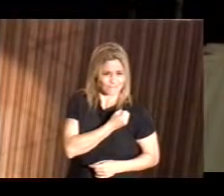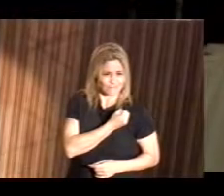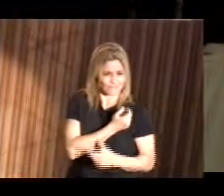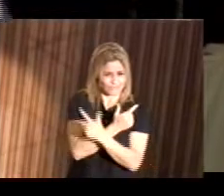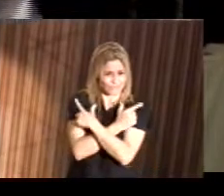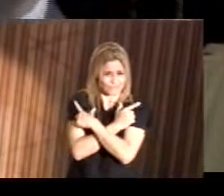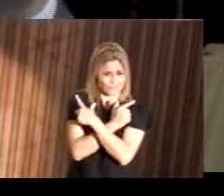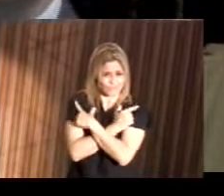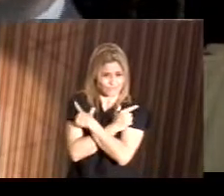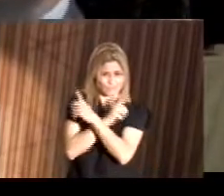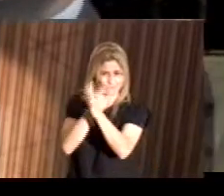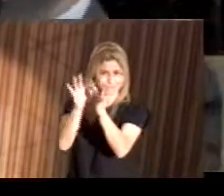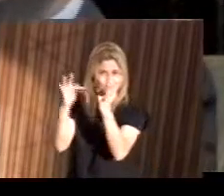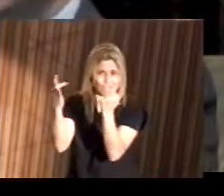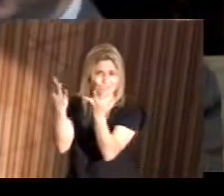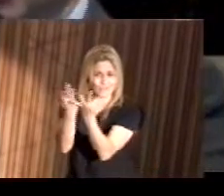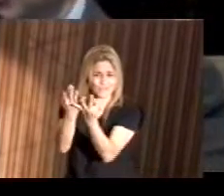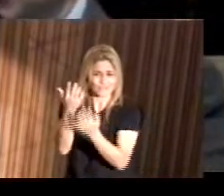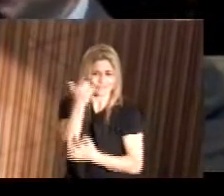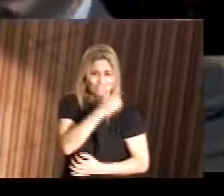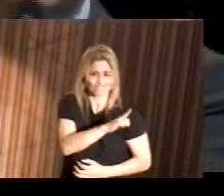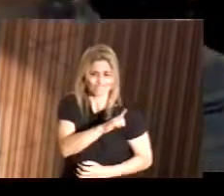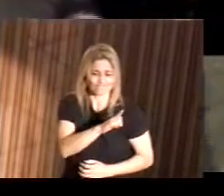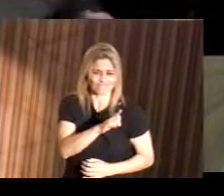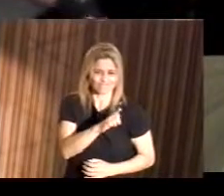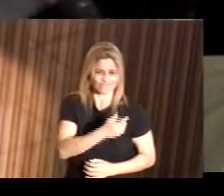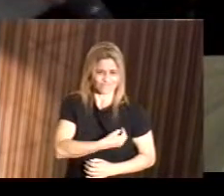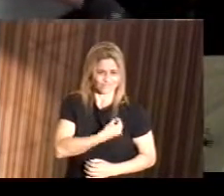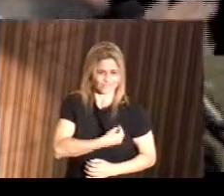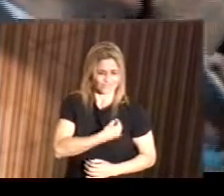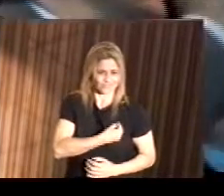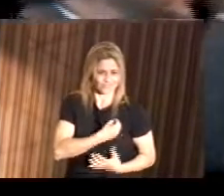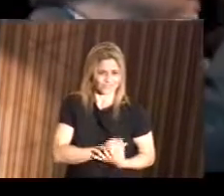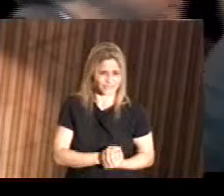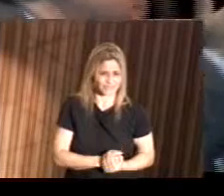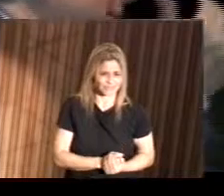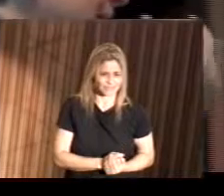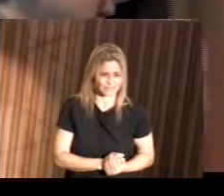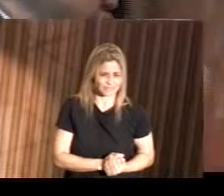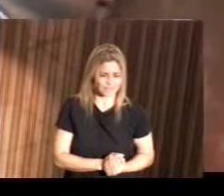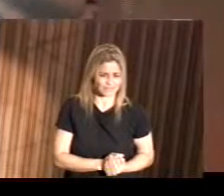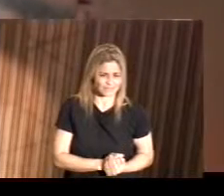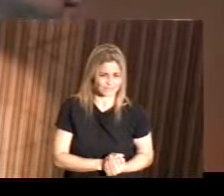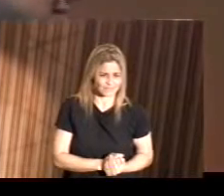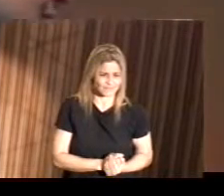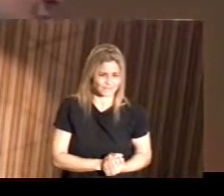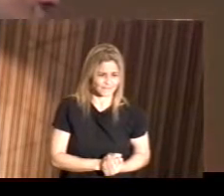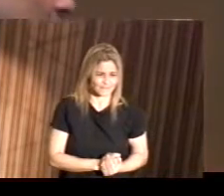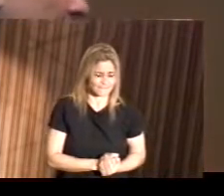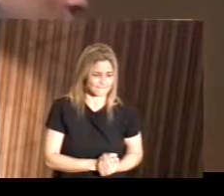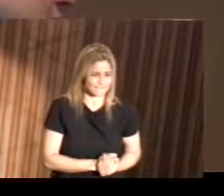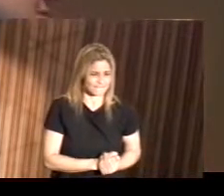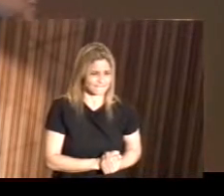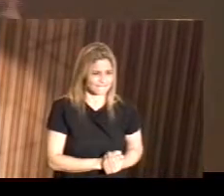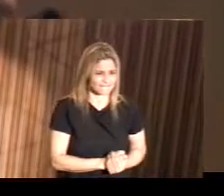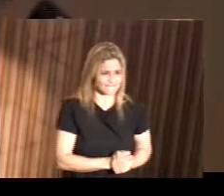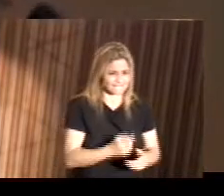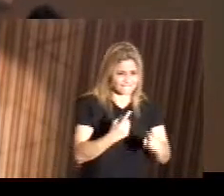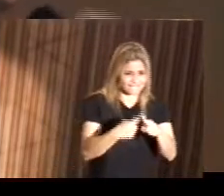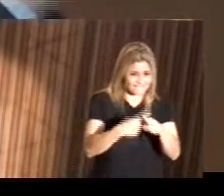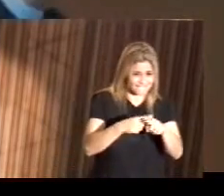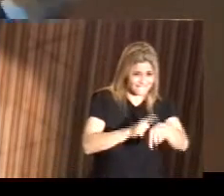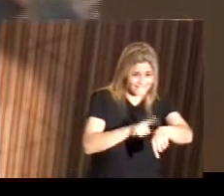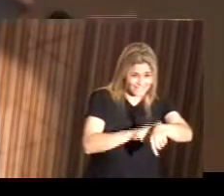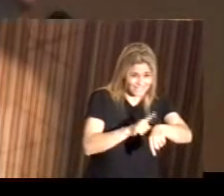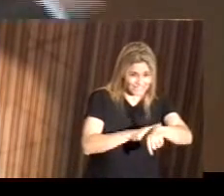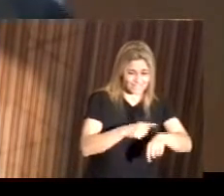haviam destruído o exército de 5 nações, que teve 2 anos para se preparar. Porque quando eles pararam de